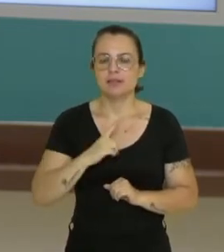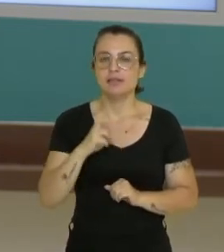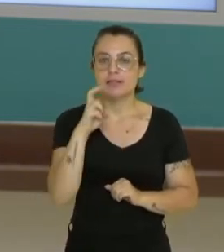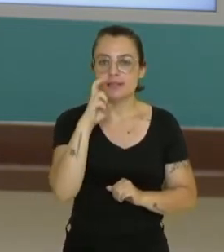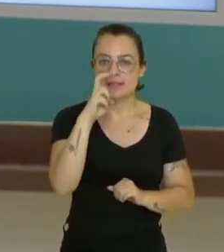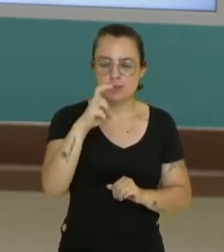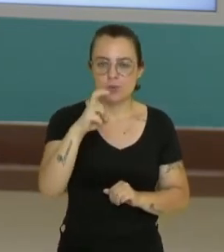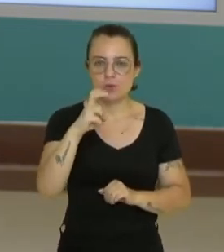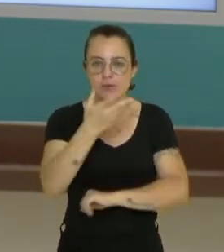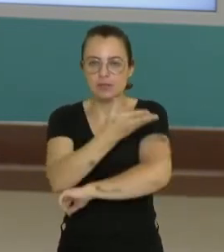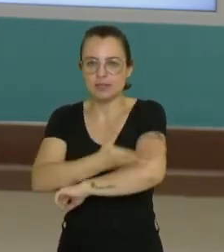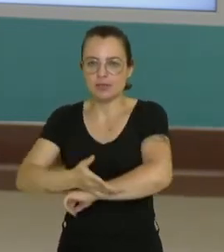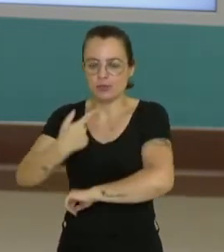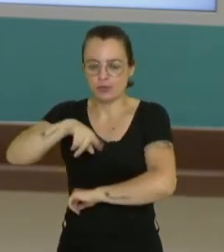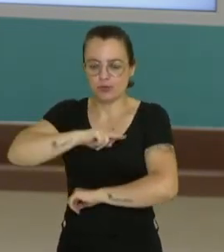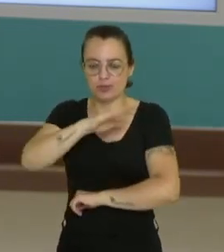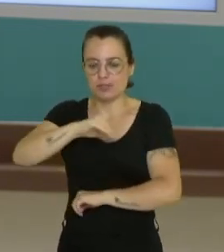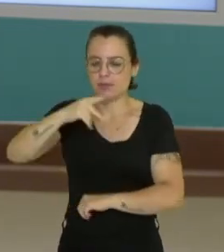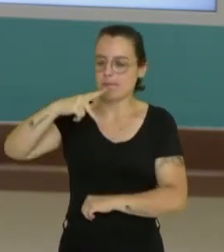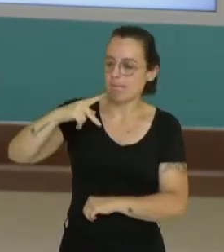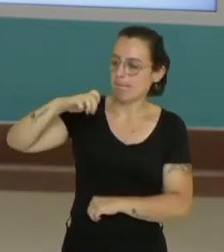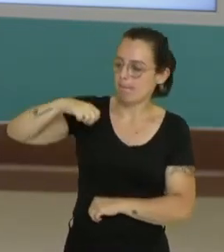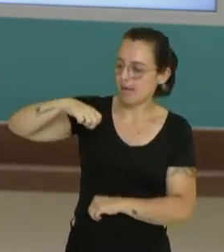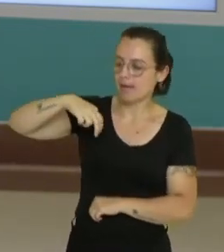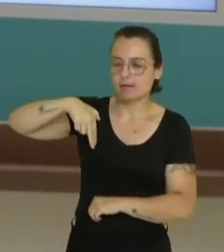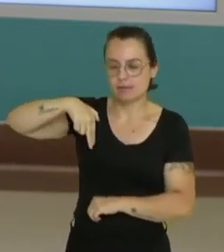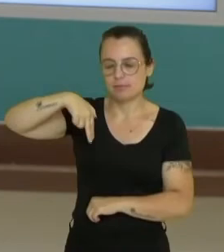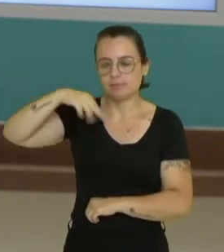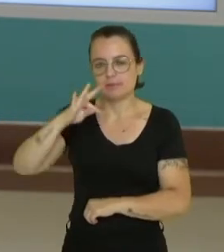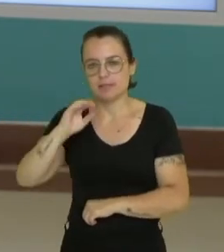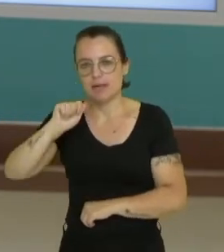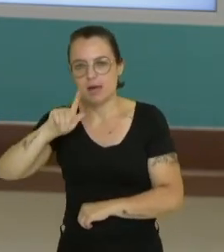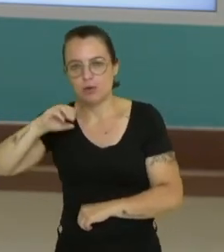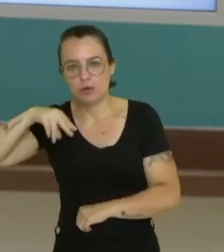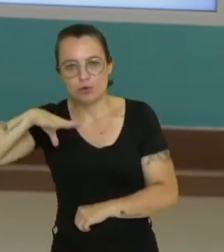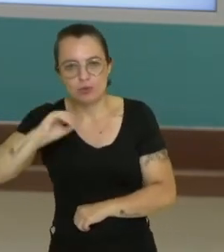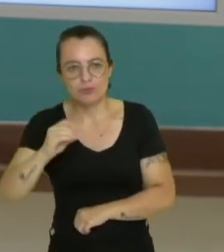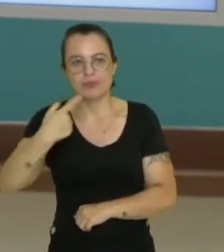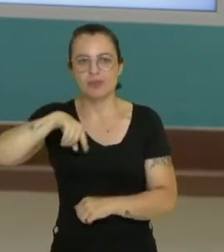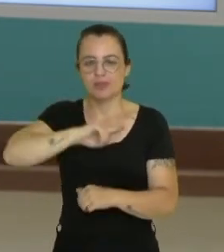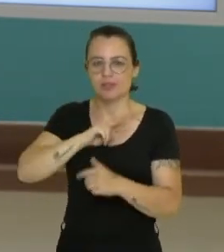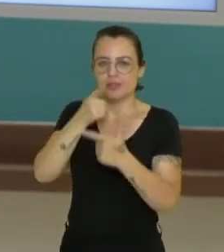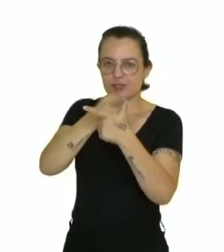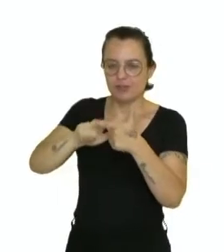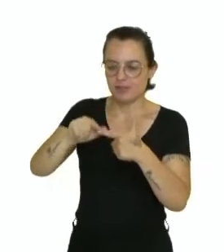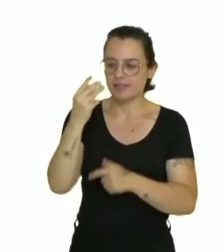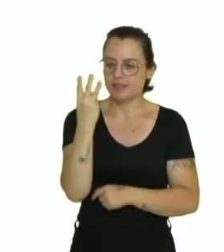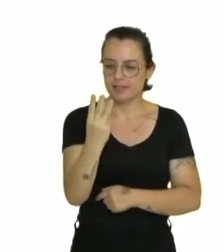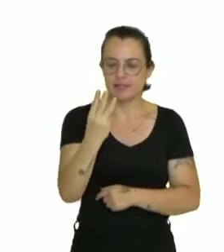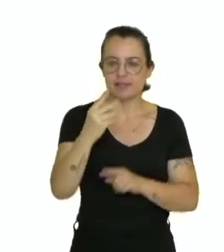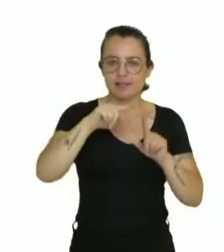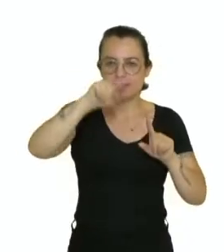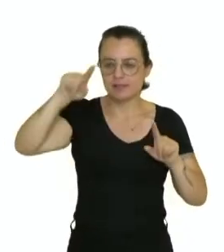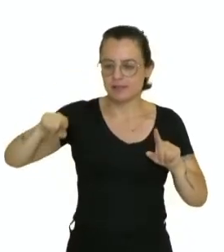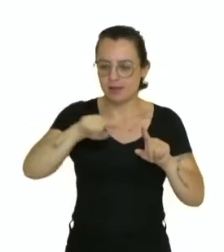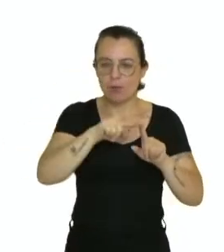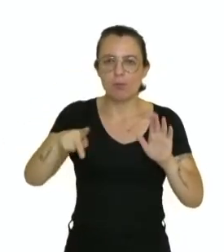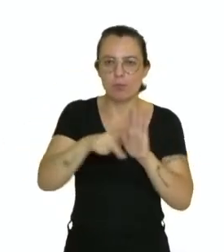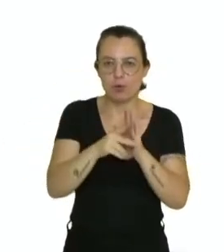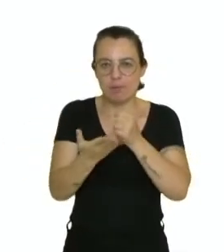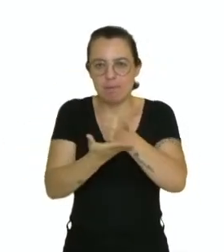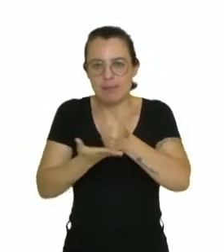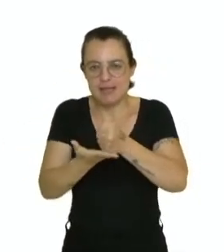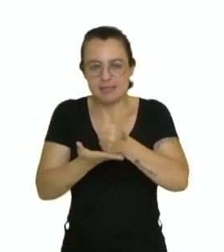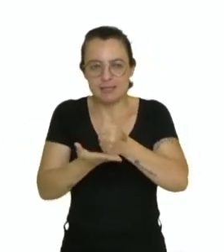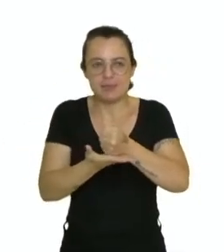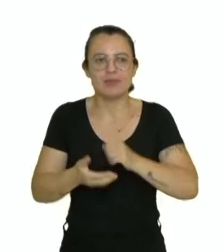5, portanto é um pentágono. Vejo que eu dividi aqui em 3 triângulos a base, então a base ficou